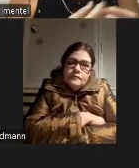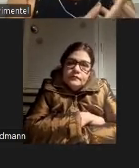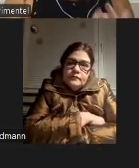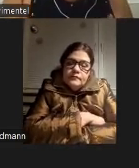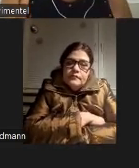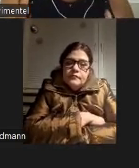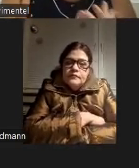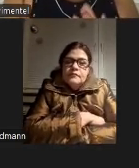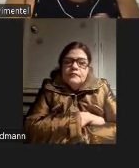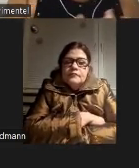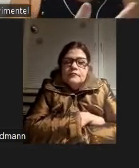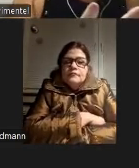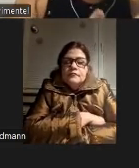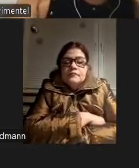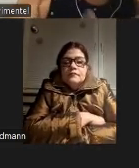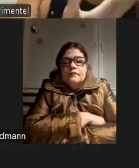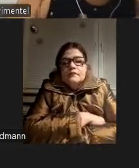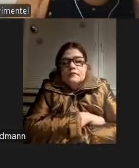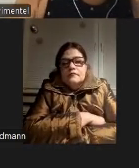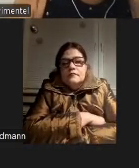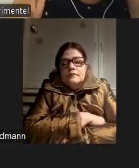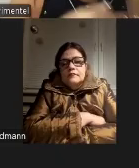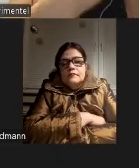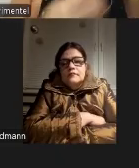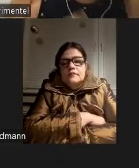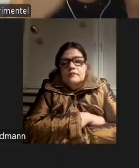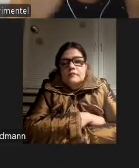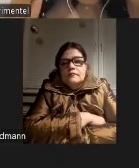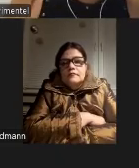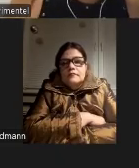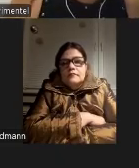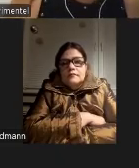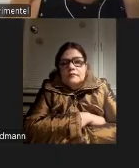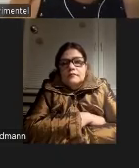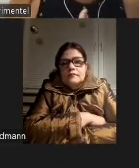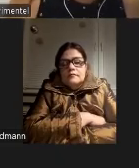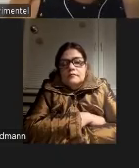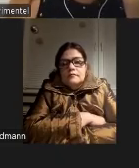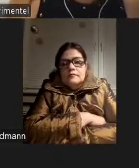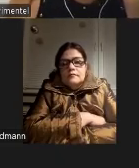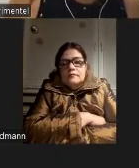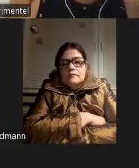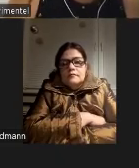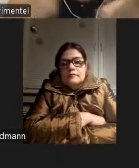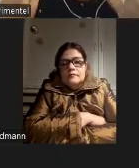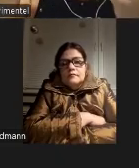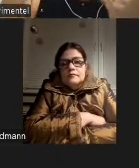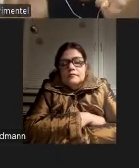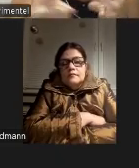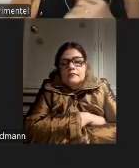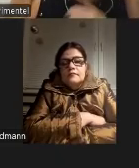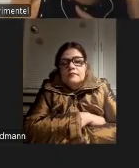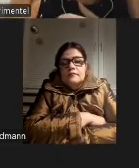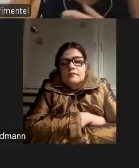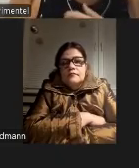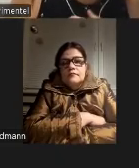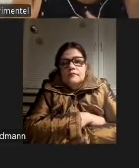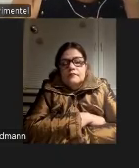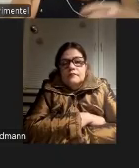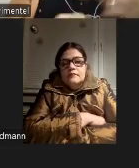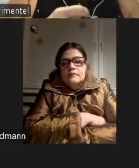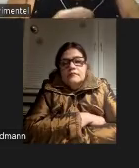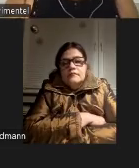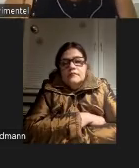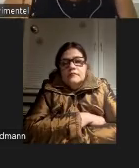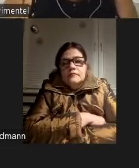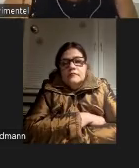que são responsáveis por esse controle do sono, estão diretamente associadas à fragmentação do sono, à redução do sono